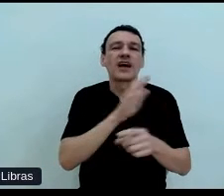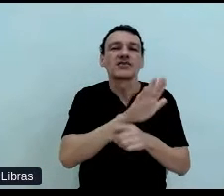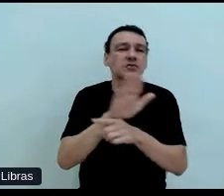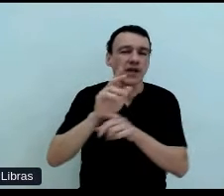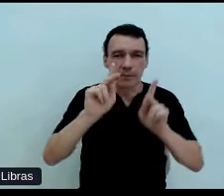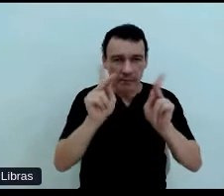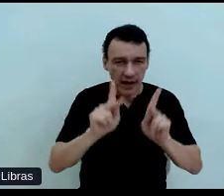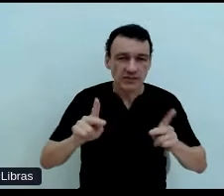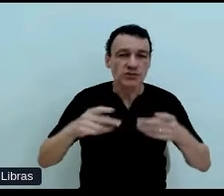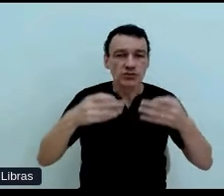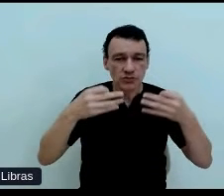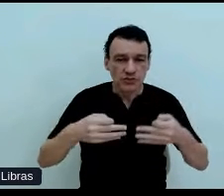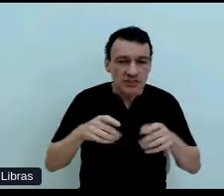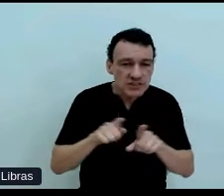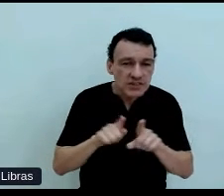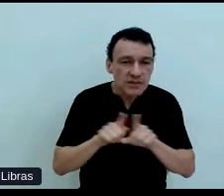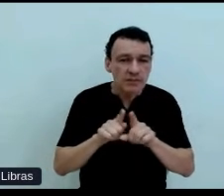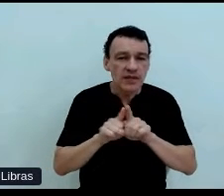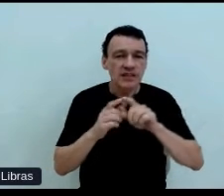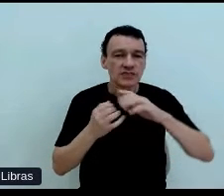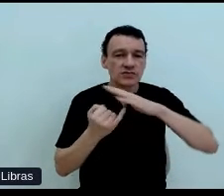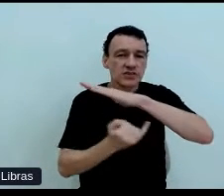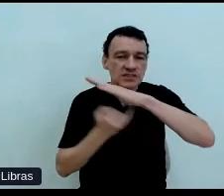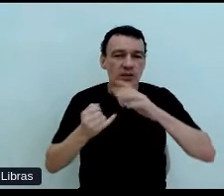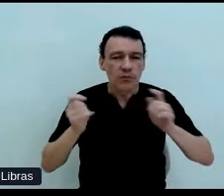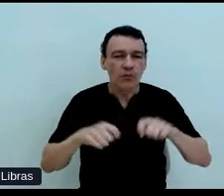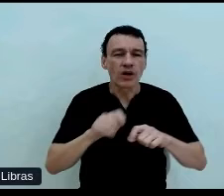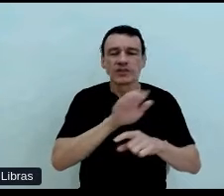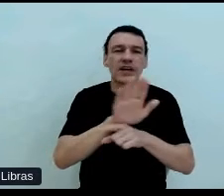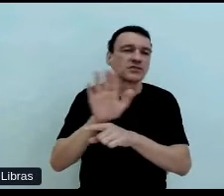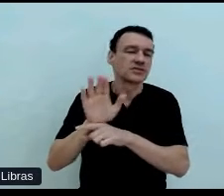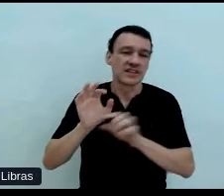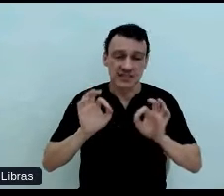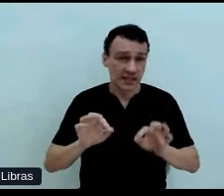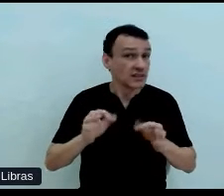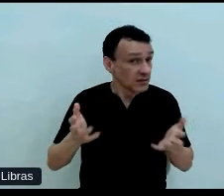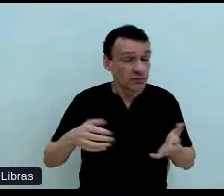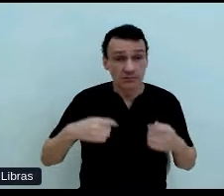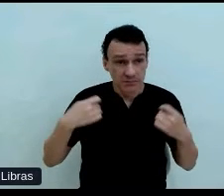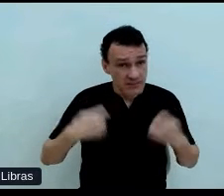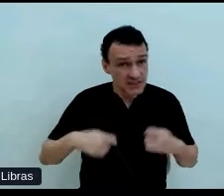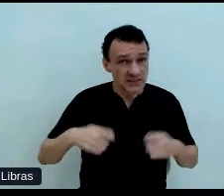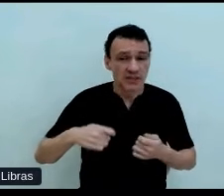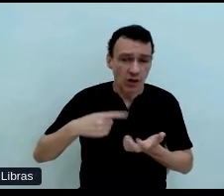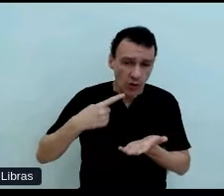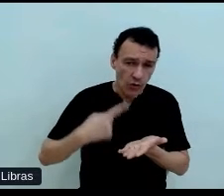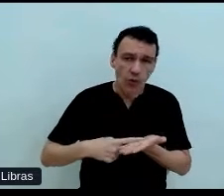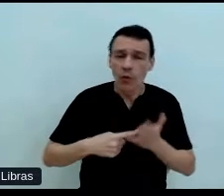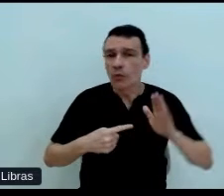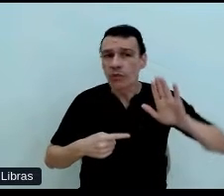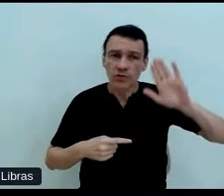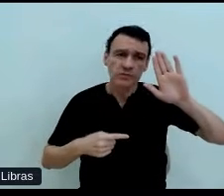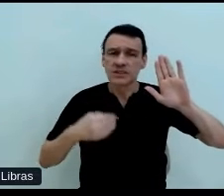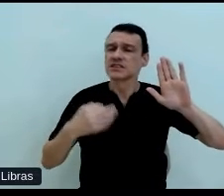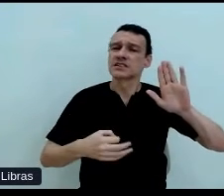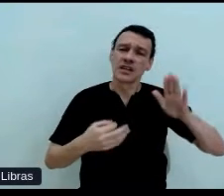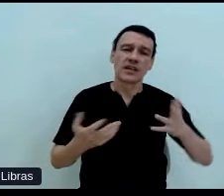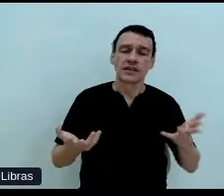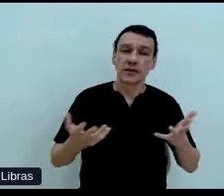instituições eficazes. E a gente não traz nada disso sem o compromisso, tanto de estados quanto de empresas, né? Então, órgãos